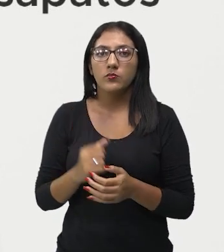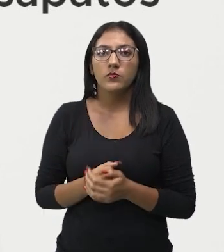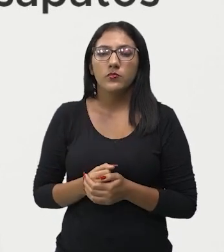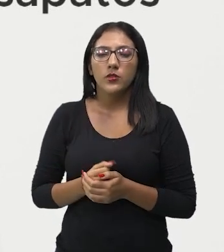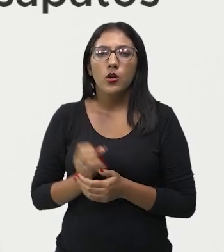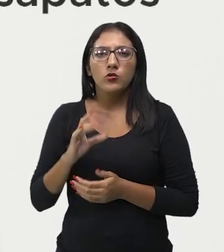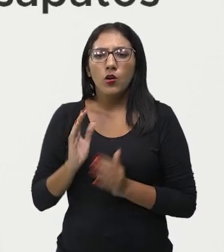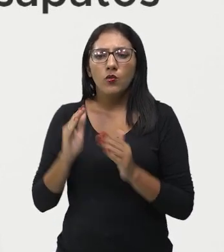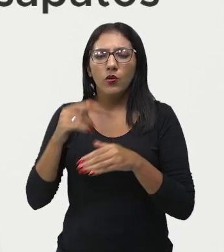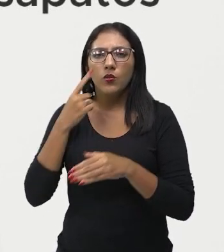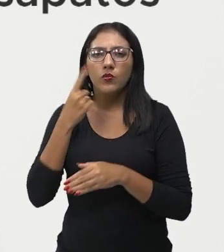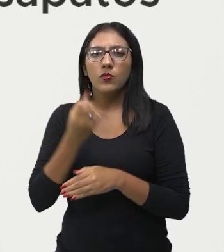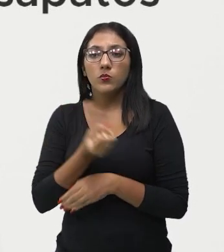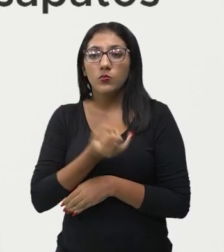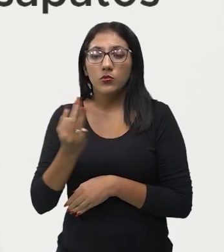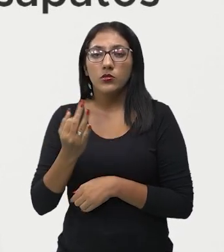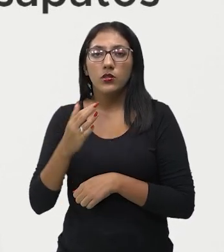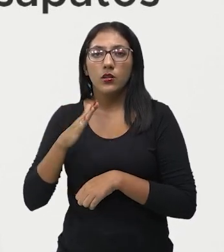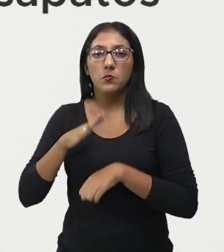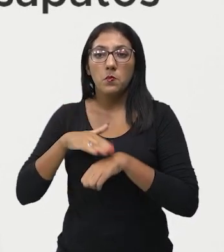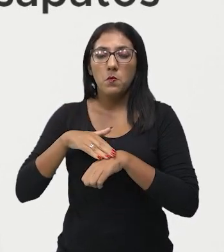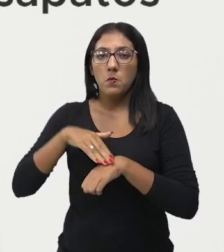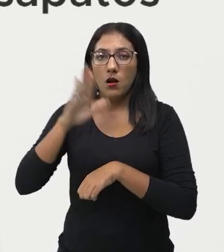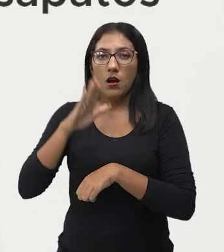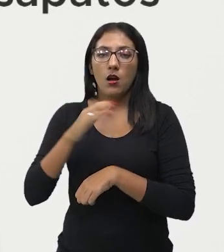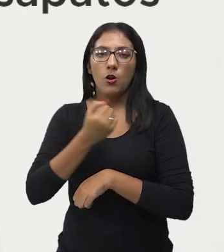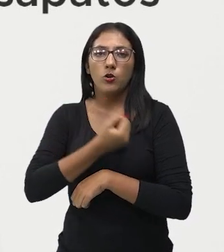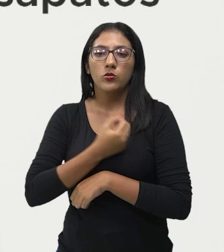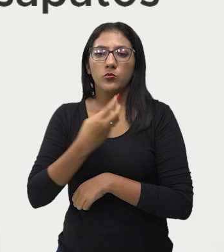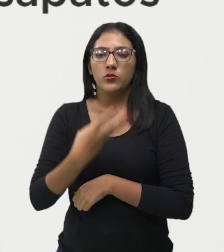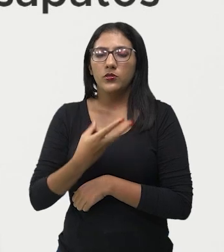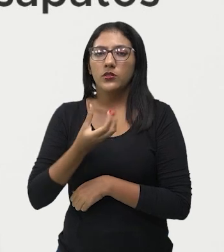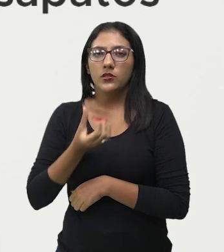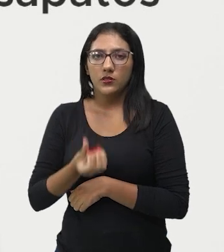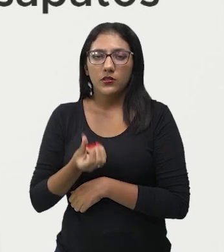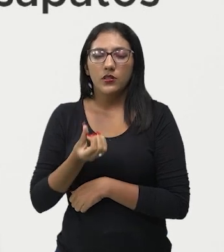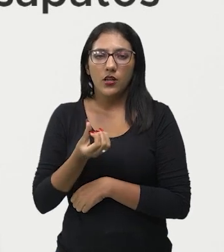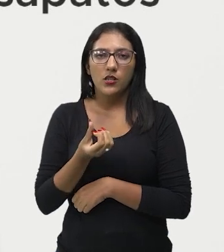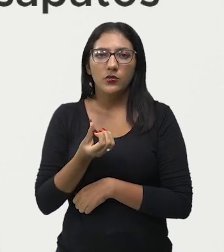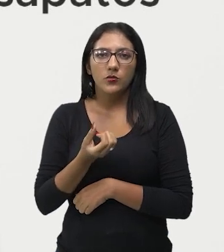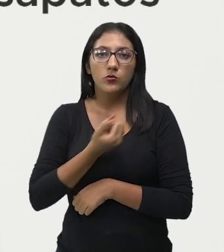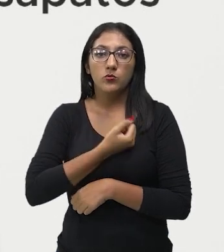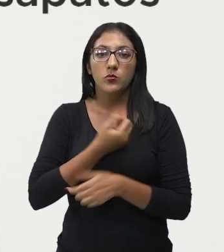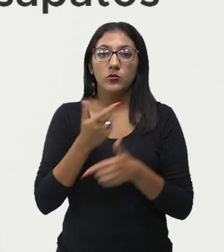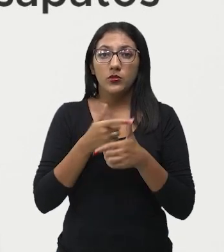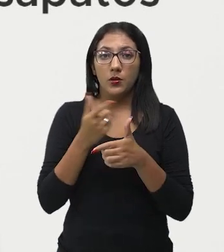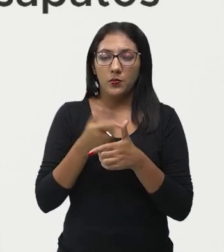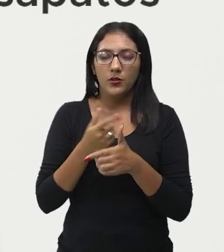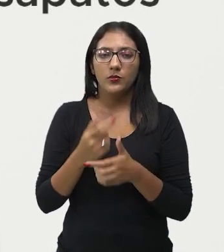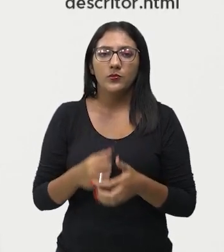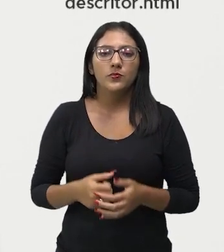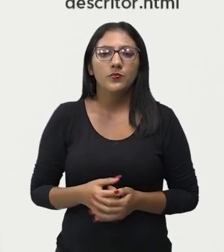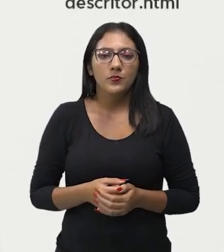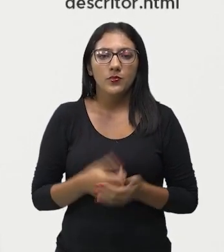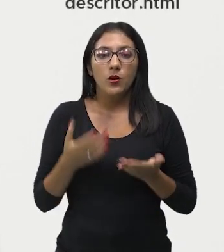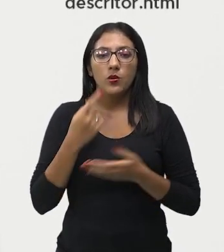questão só quer que a gente diga quais têm numeração maior do que 36. Então vamos lá na